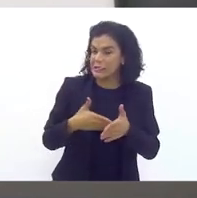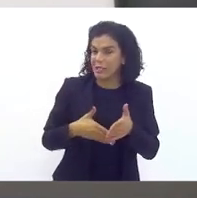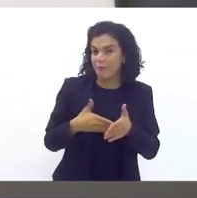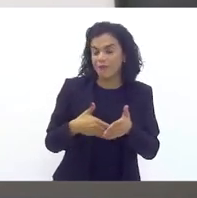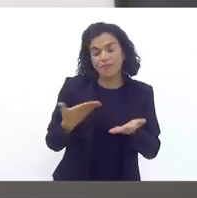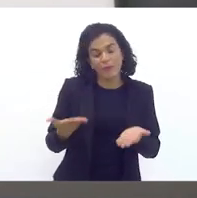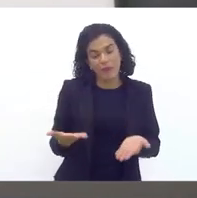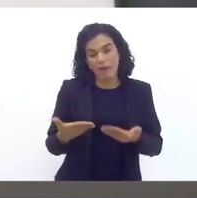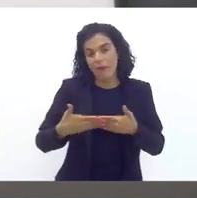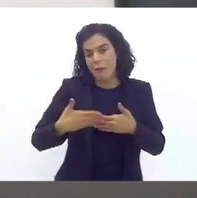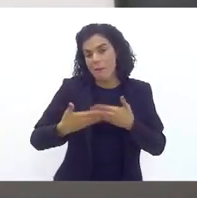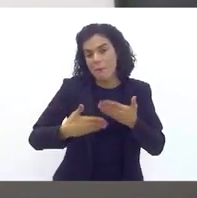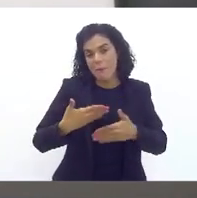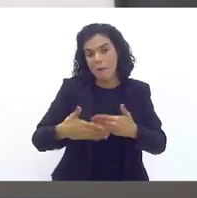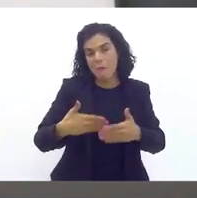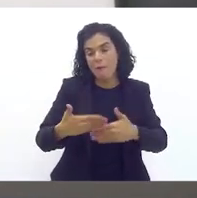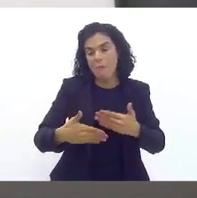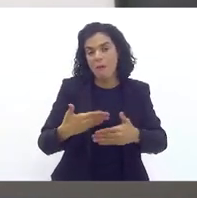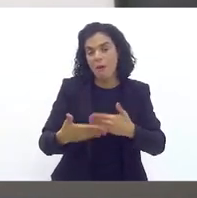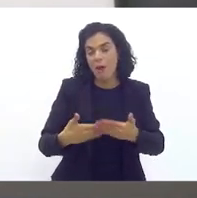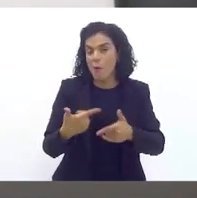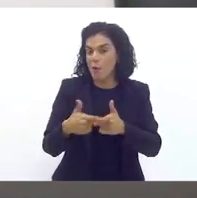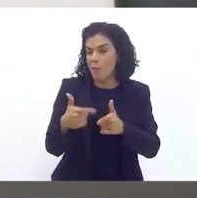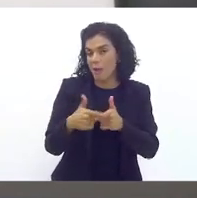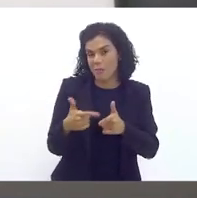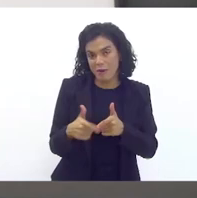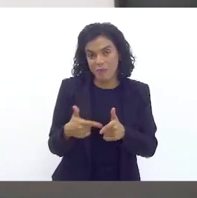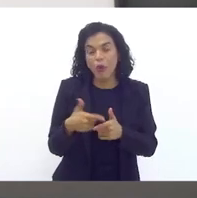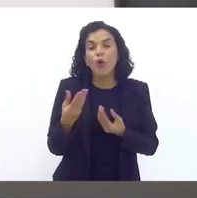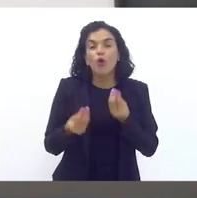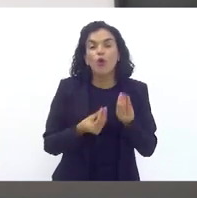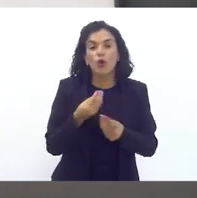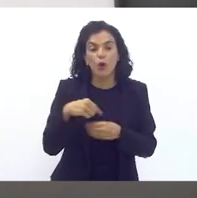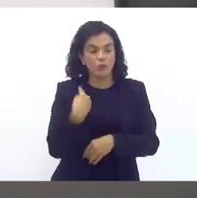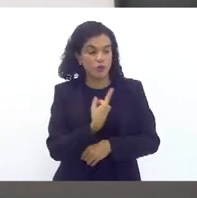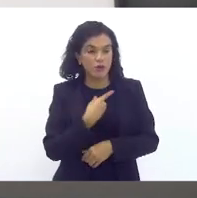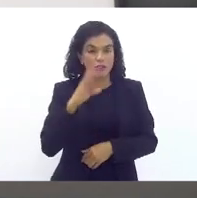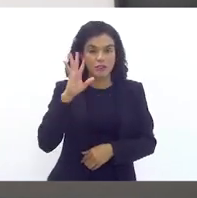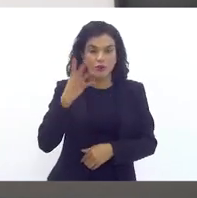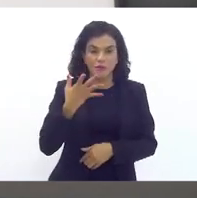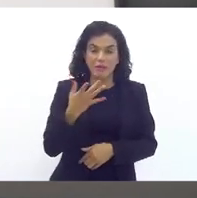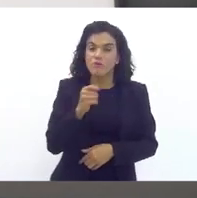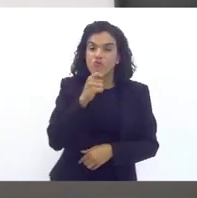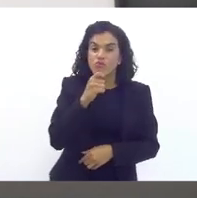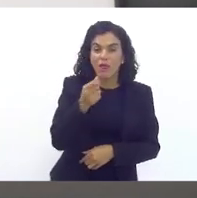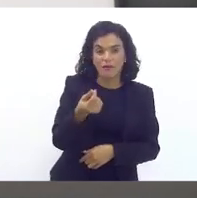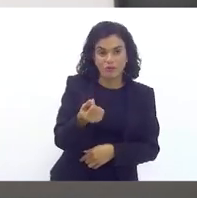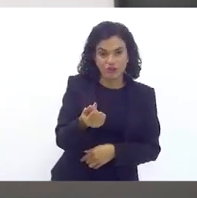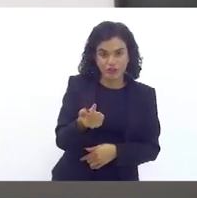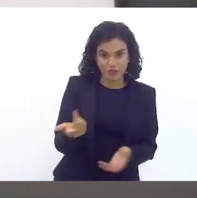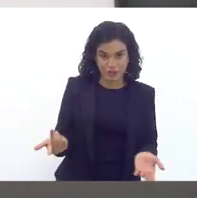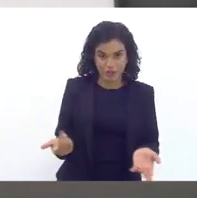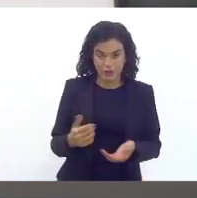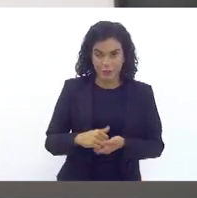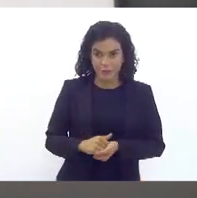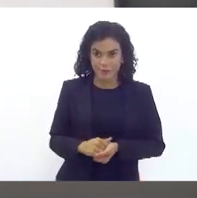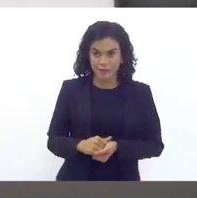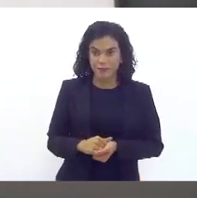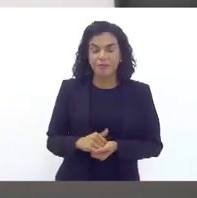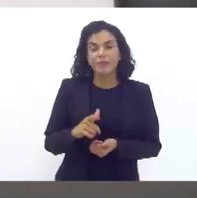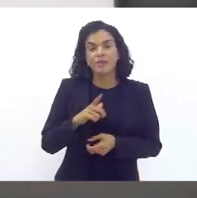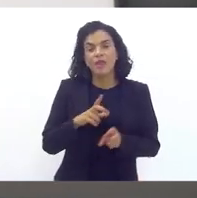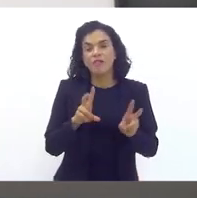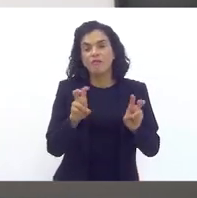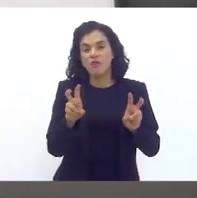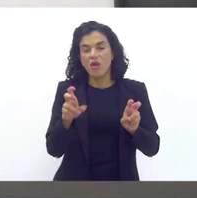a partir daí, começou o seu problema. Como vamos resolver isso financeiramente? E veio uma